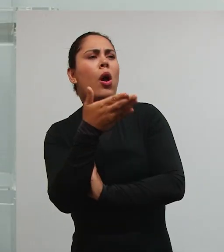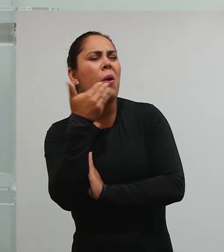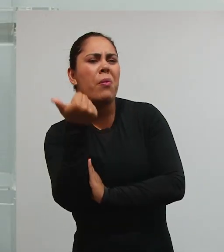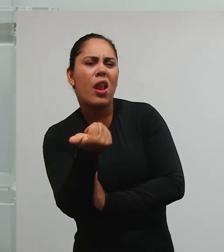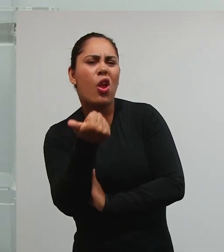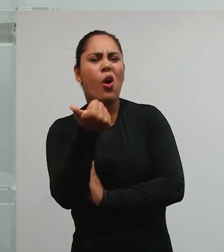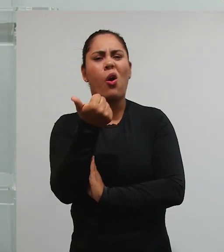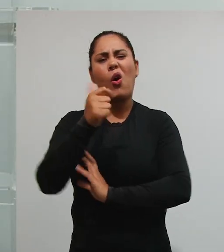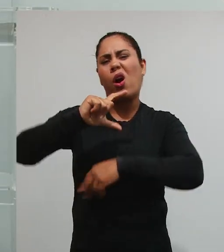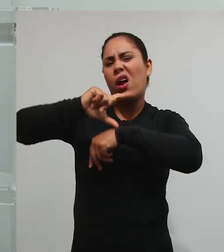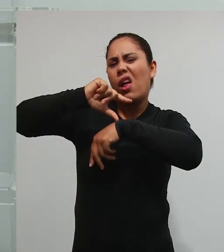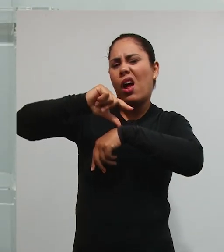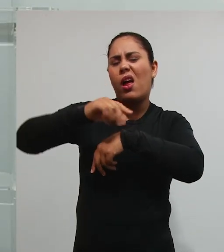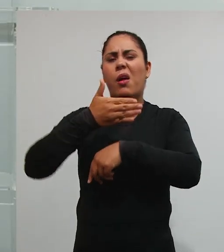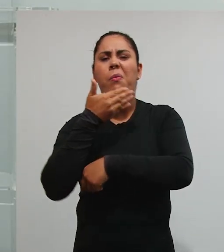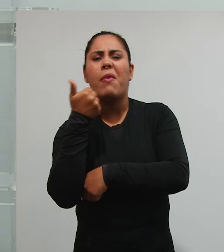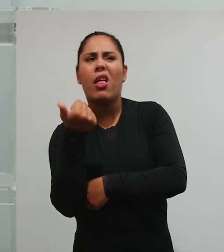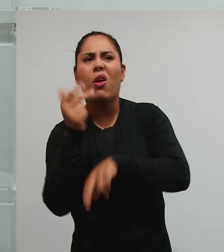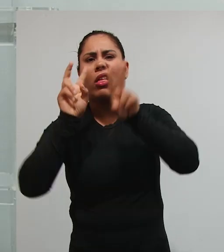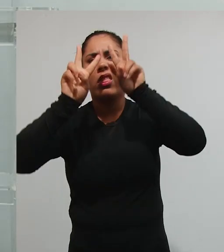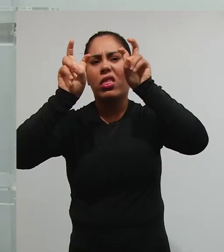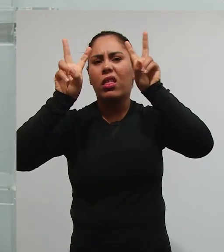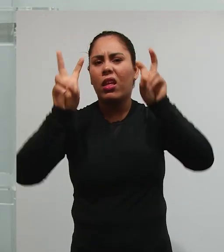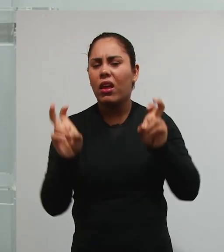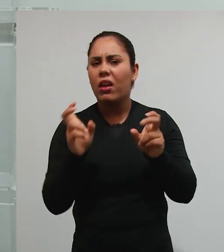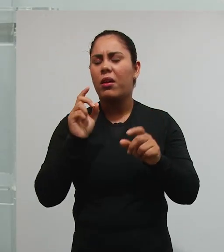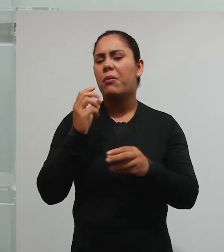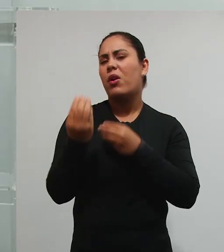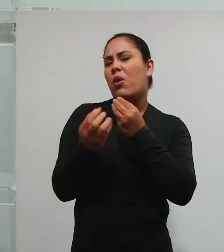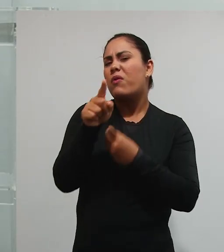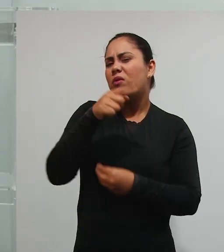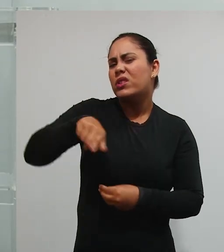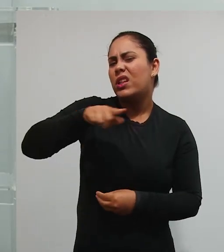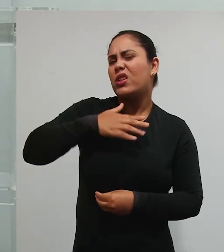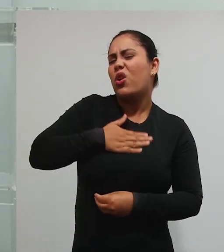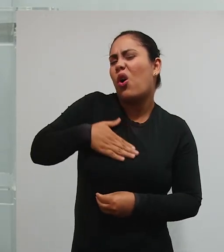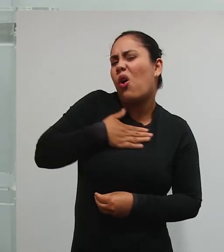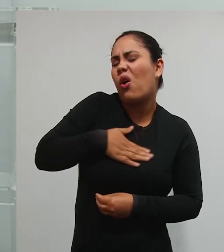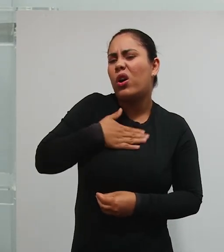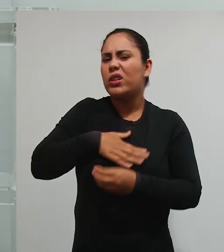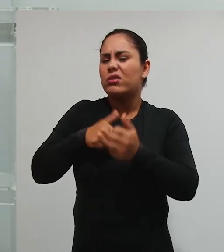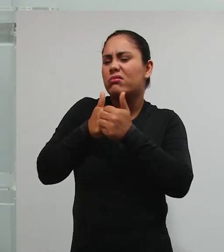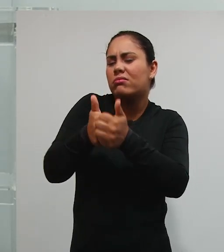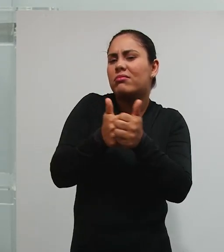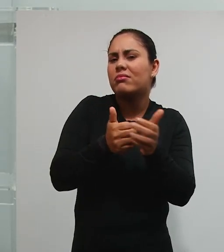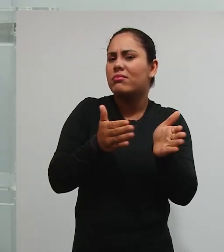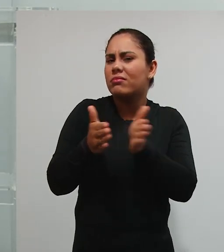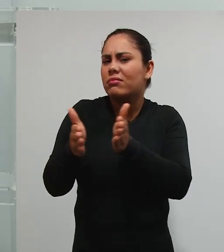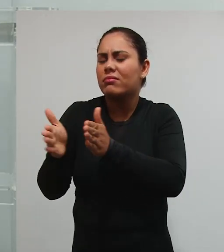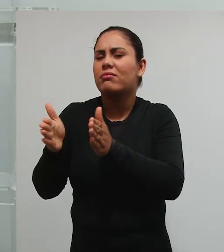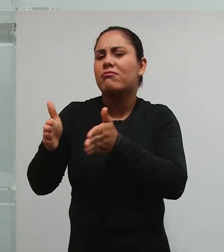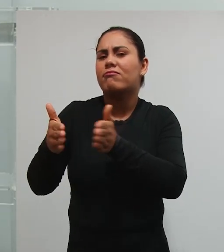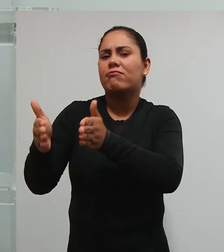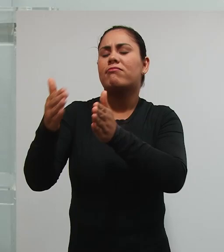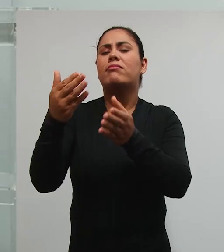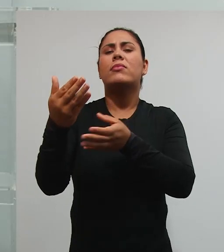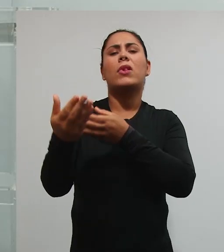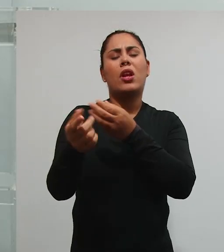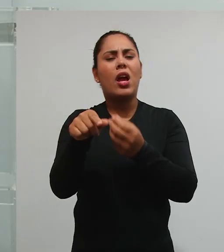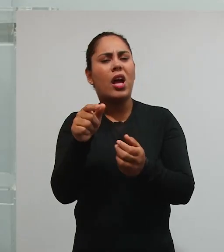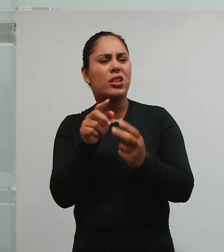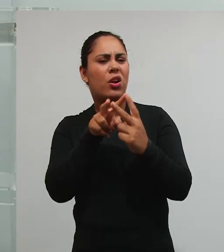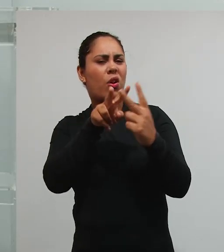o melhor horário, quais são as temáticas interessantes, né? Como que vocês gostariam que isso fosse conduzido. É preferível que